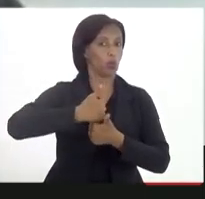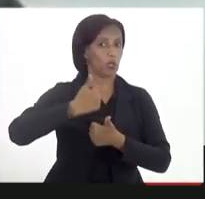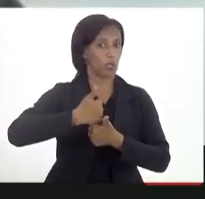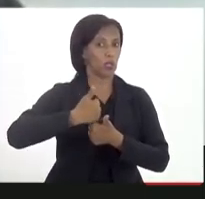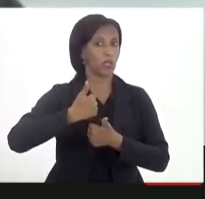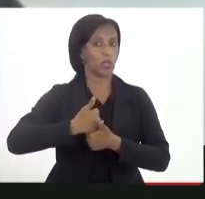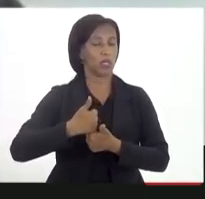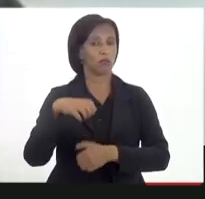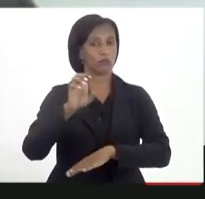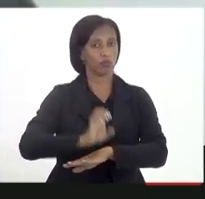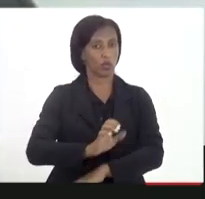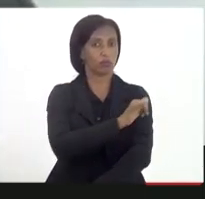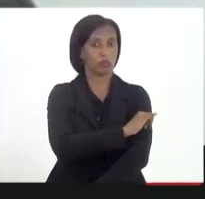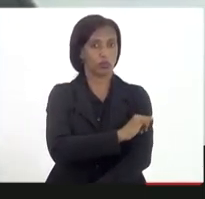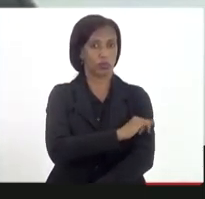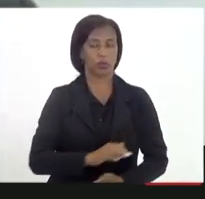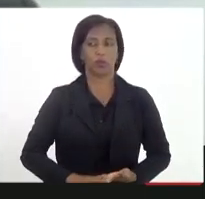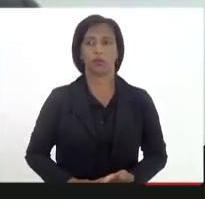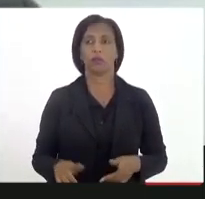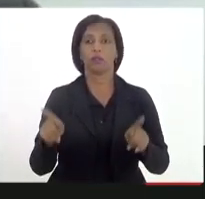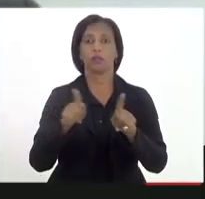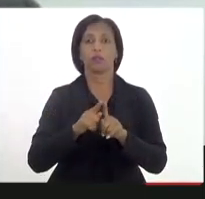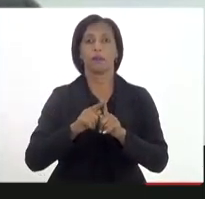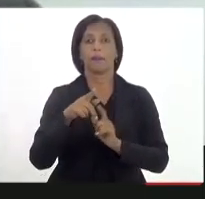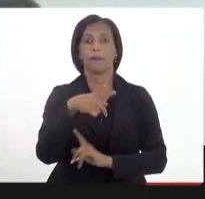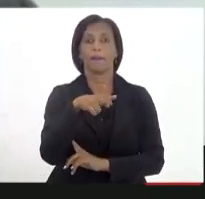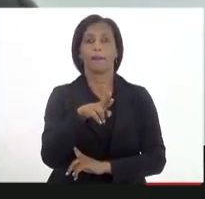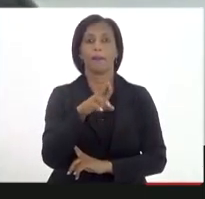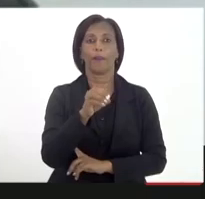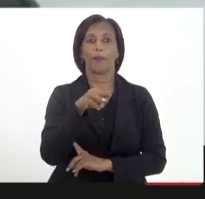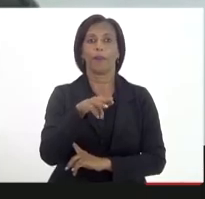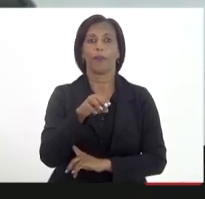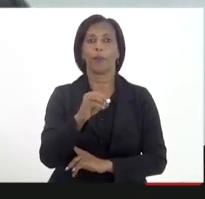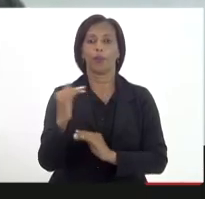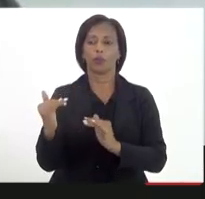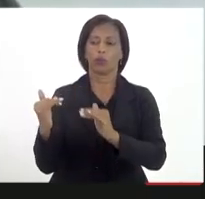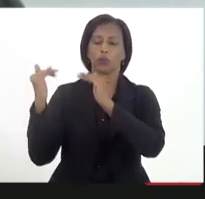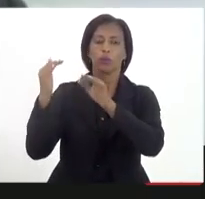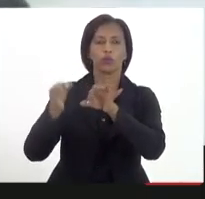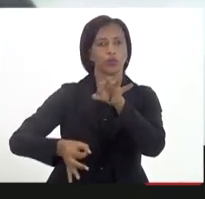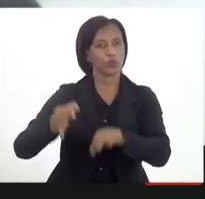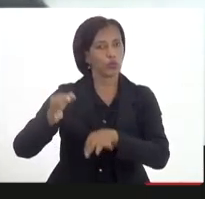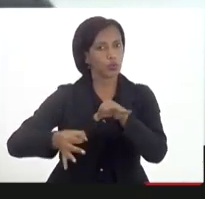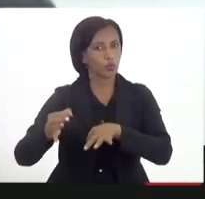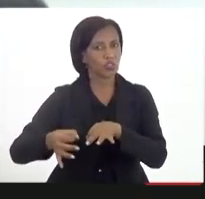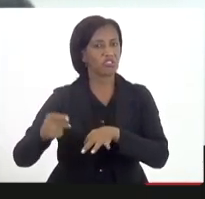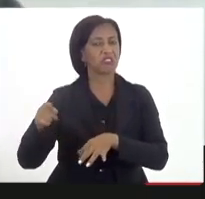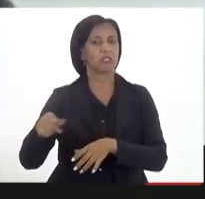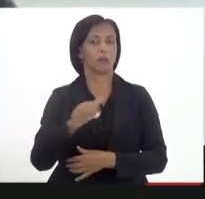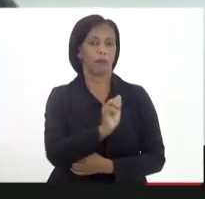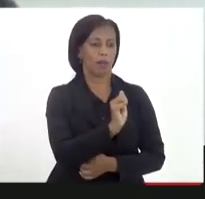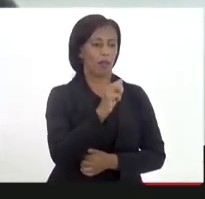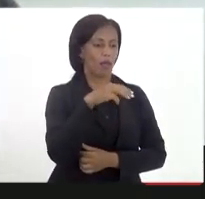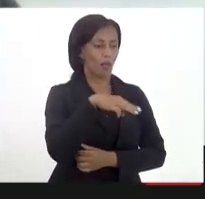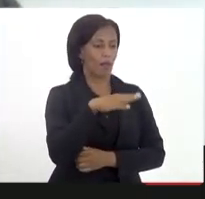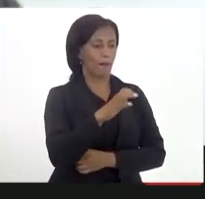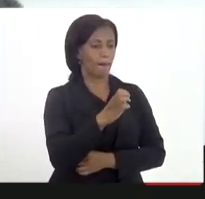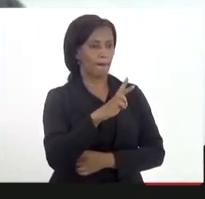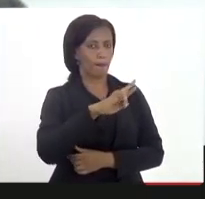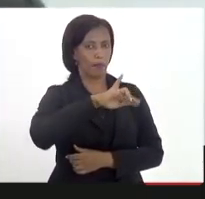do Rio de Janeiro também o promotor Dr Décio Luiz promotor de justiça representando uma perde o